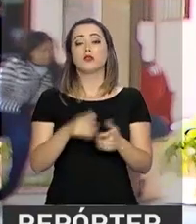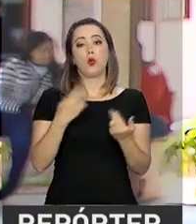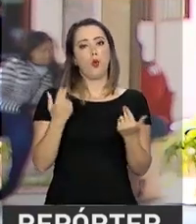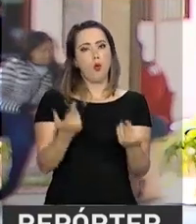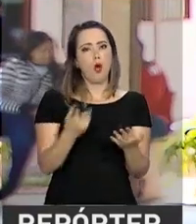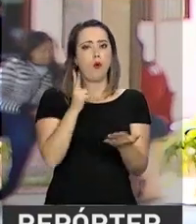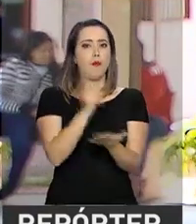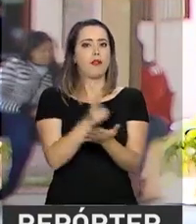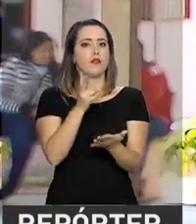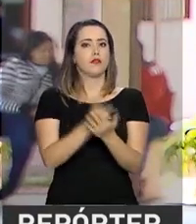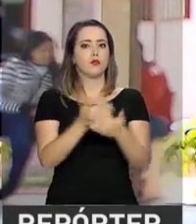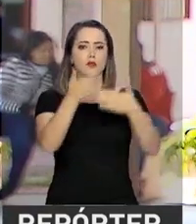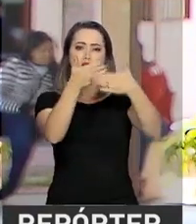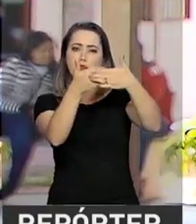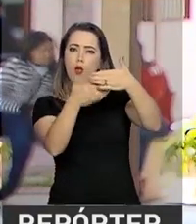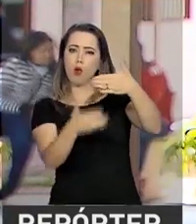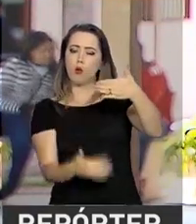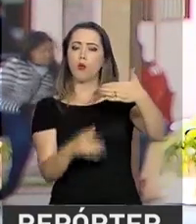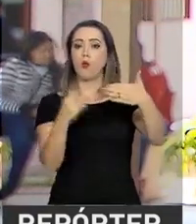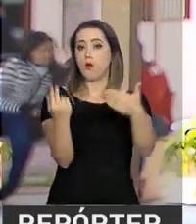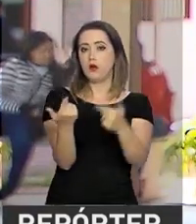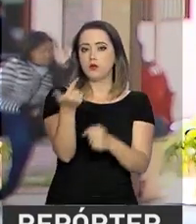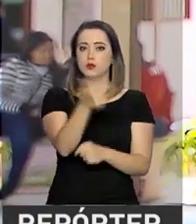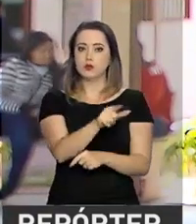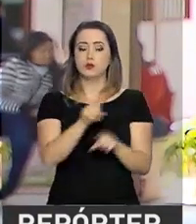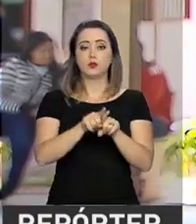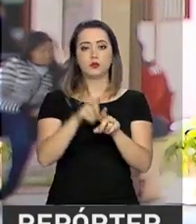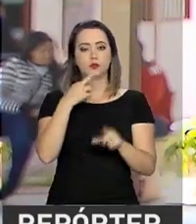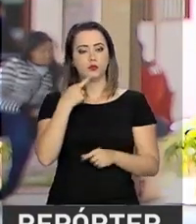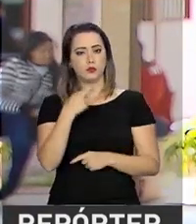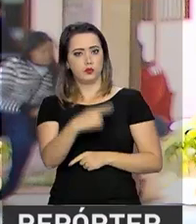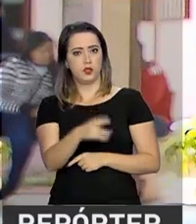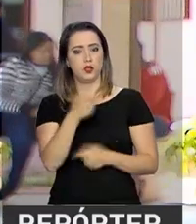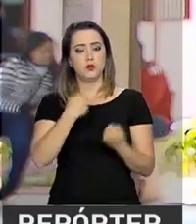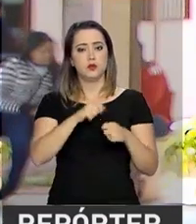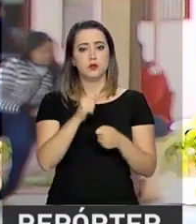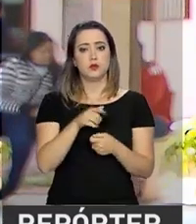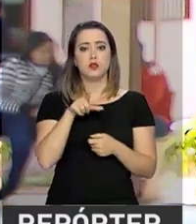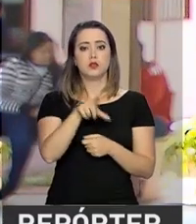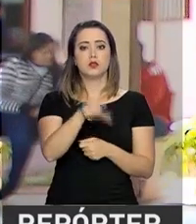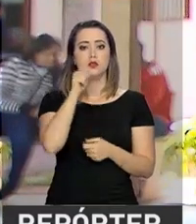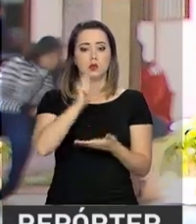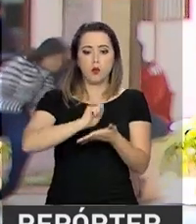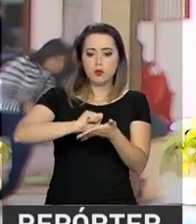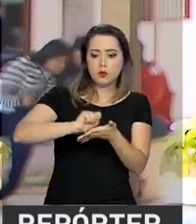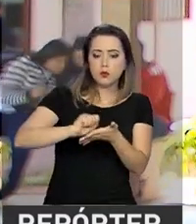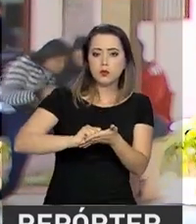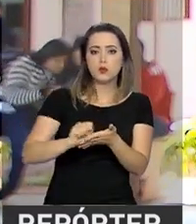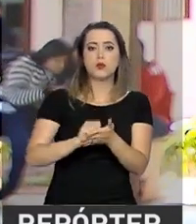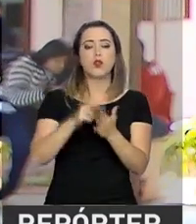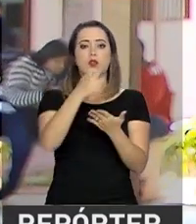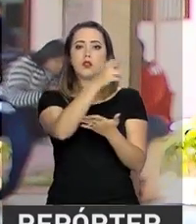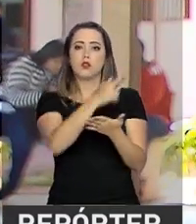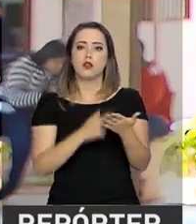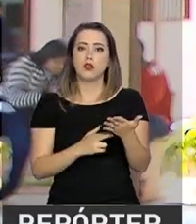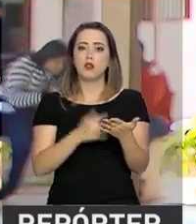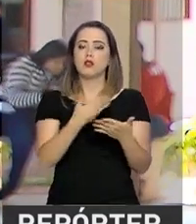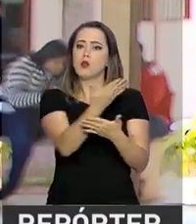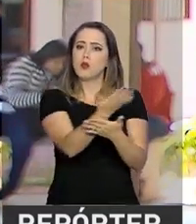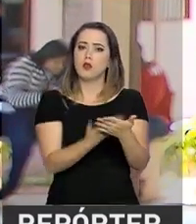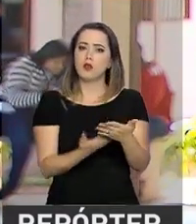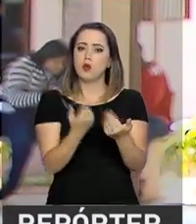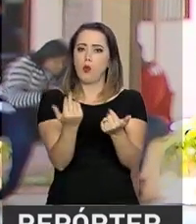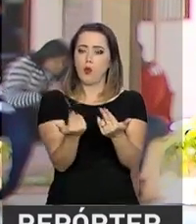mesmas e na mesma ordem da prova regular. Já as respostas devem ser marcadas na folha de redação e no cartão resposta,